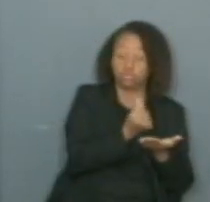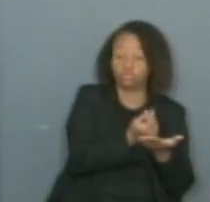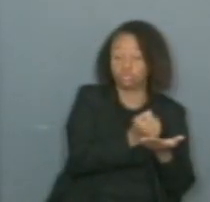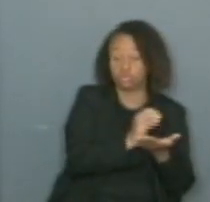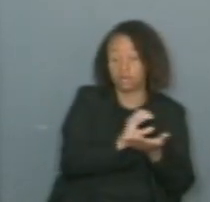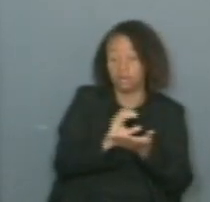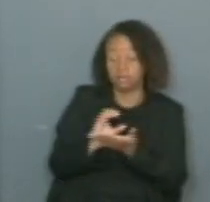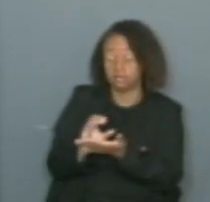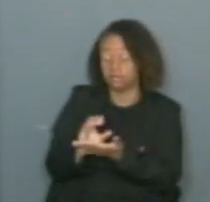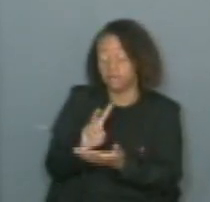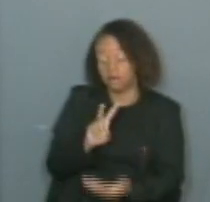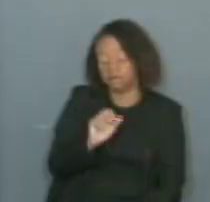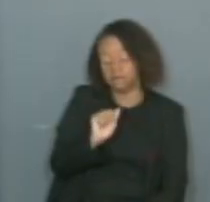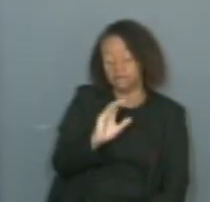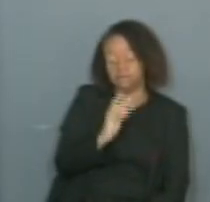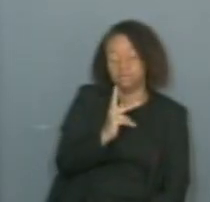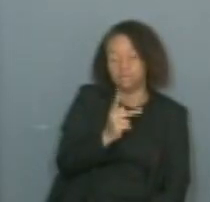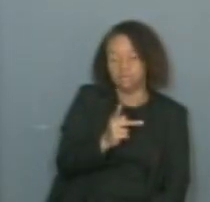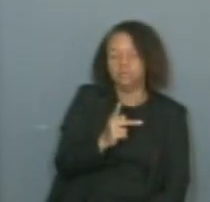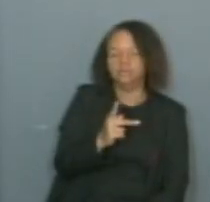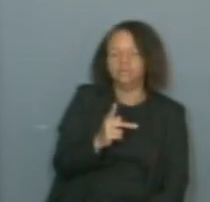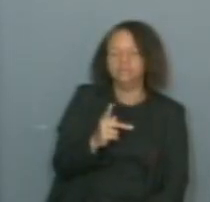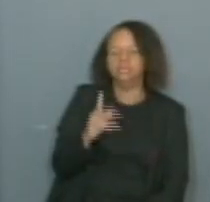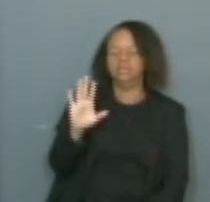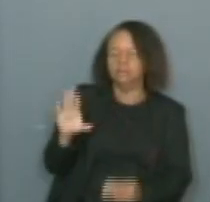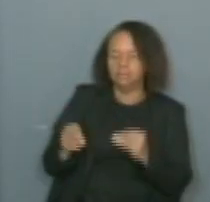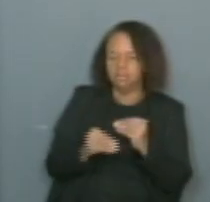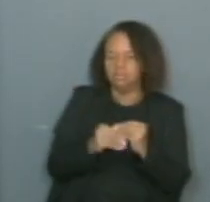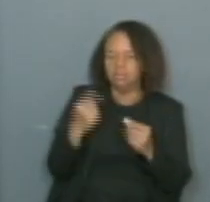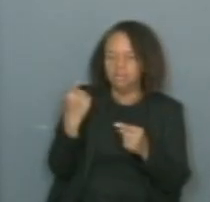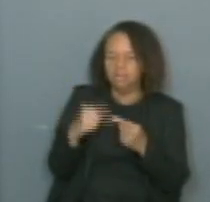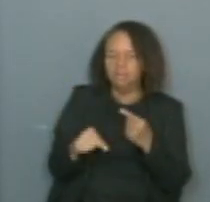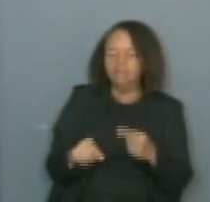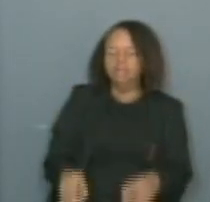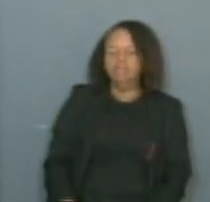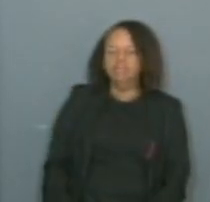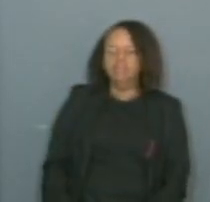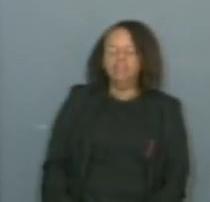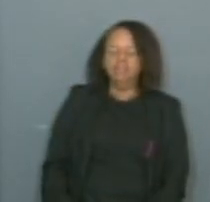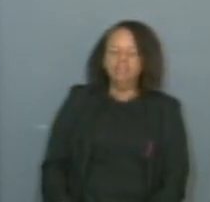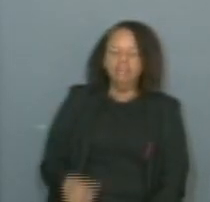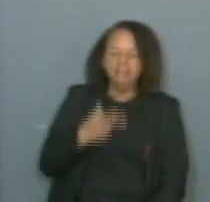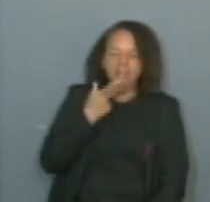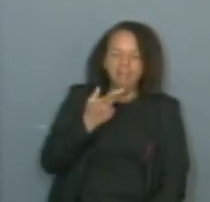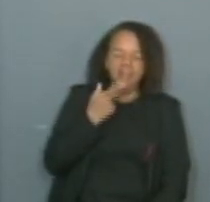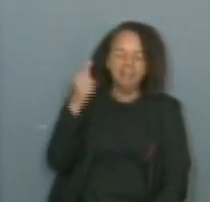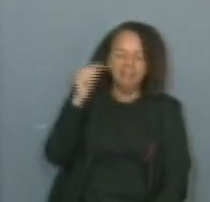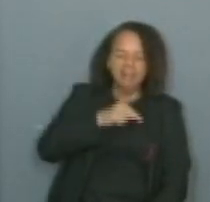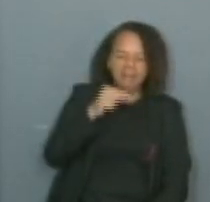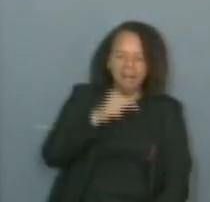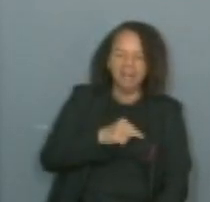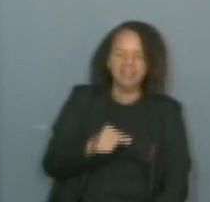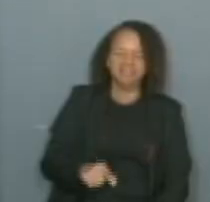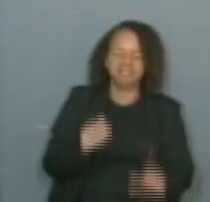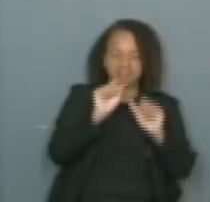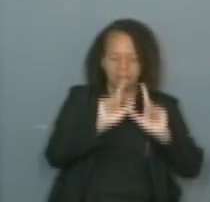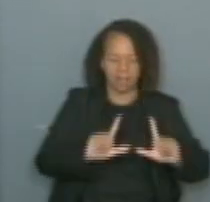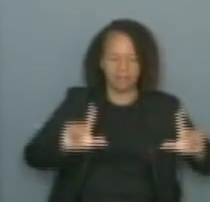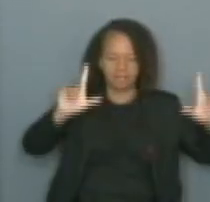muito importante, outra emenda rejeitada. A gente fala aqui sobre o